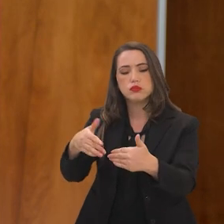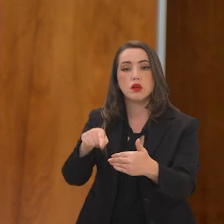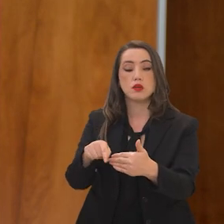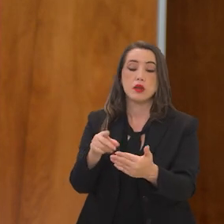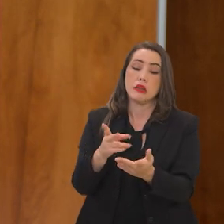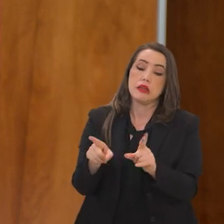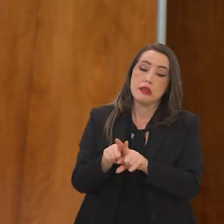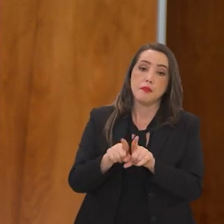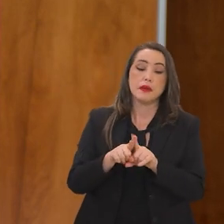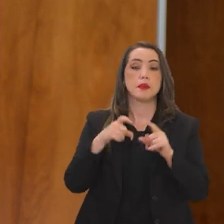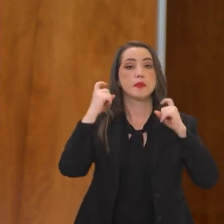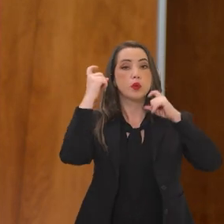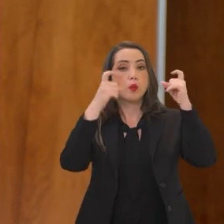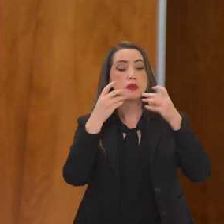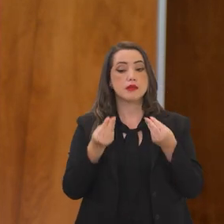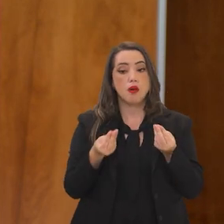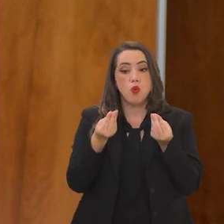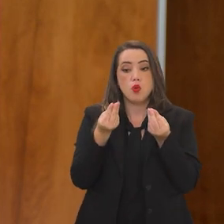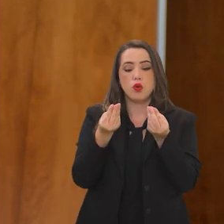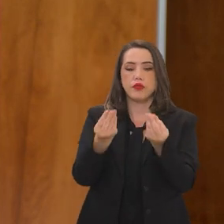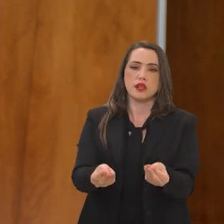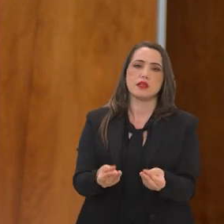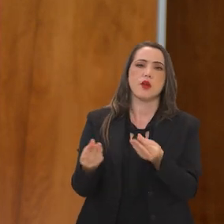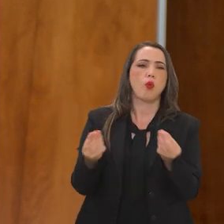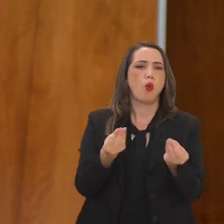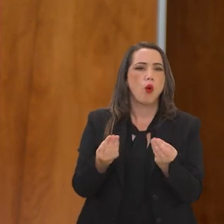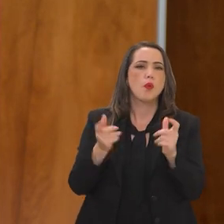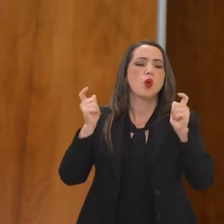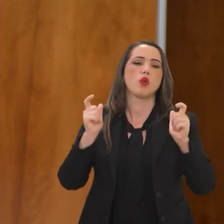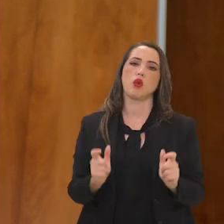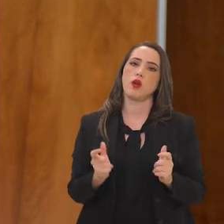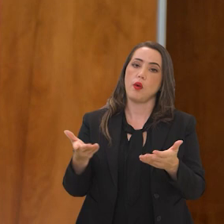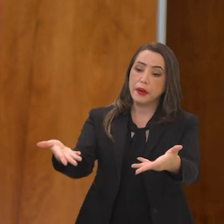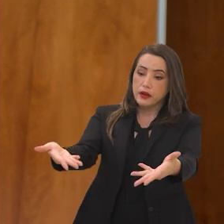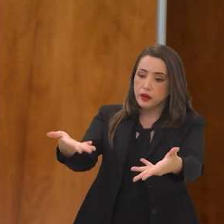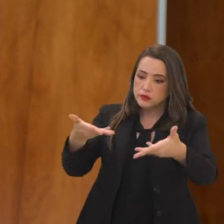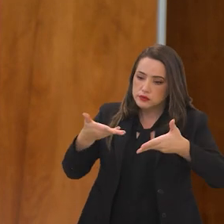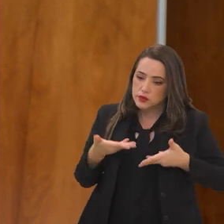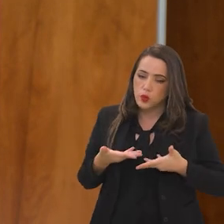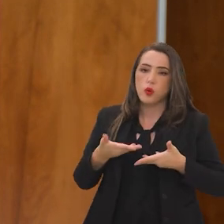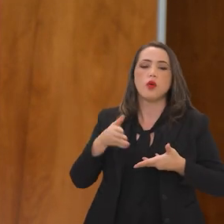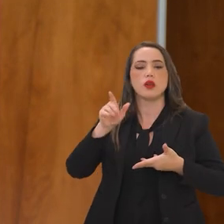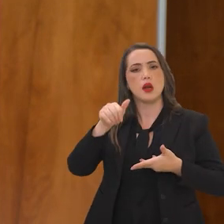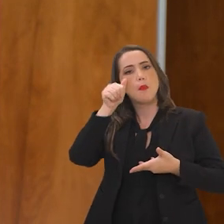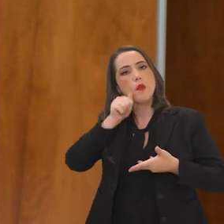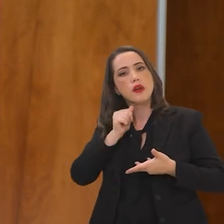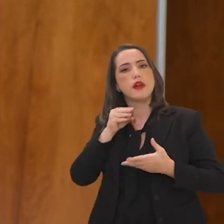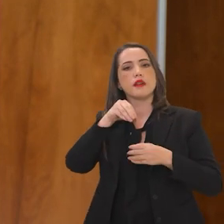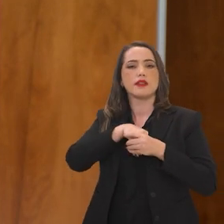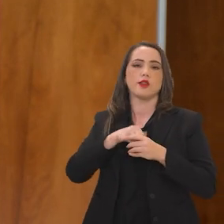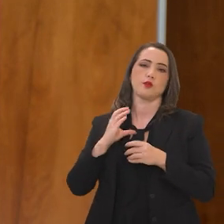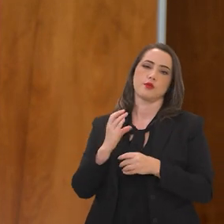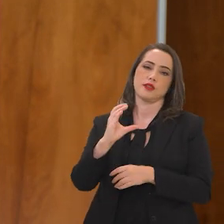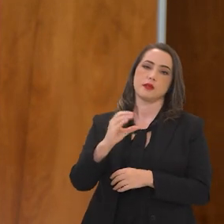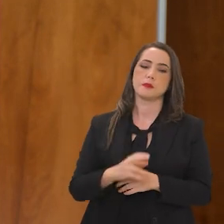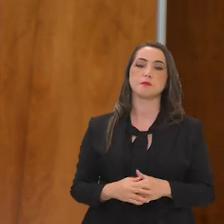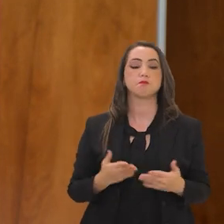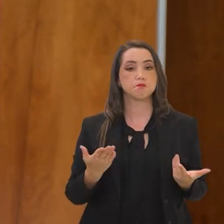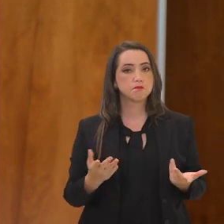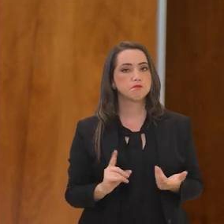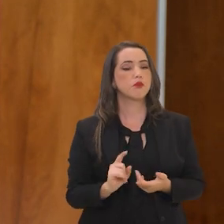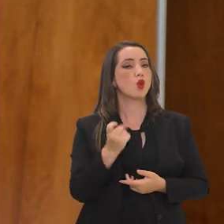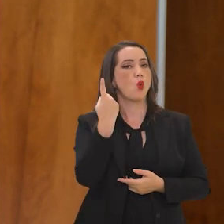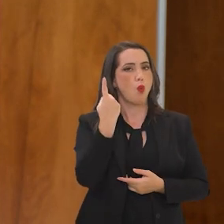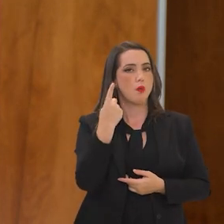acadêmicas ao mesmo tempo fornecem as condições necessárias de um ambiente que acolha a presença feminina dentro da área de ciências